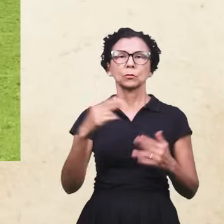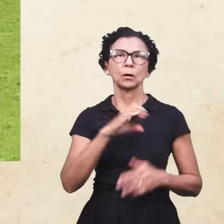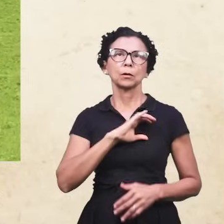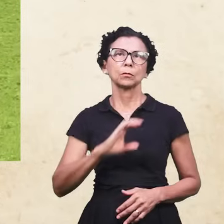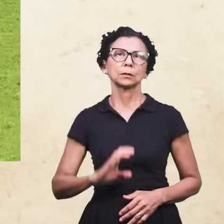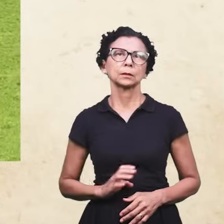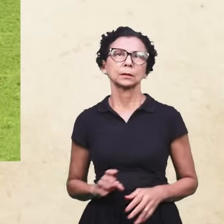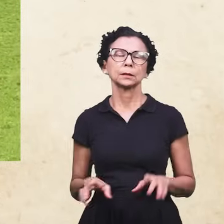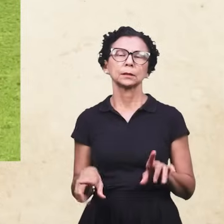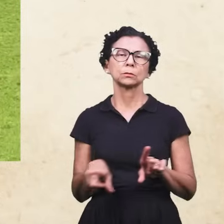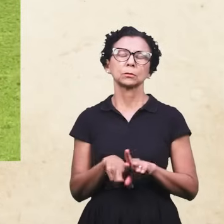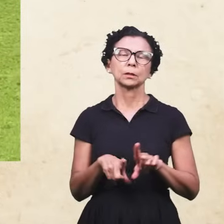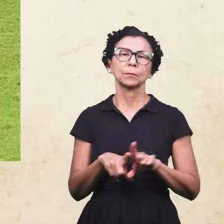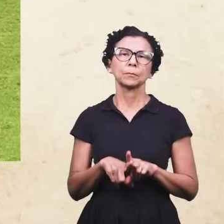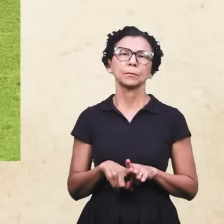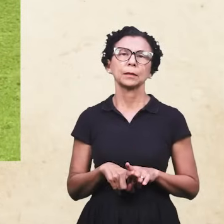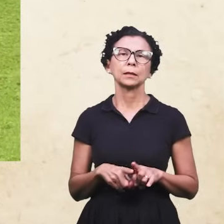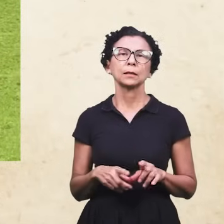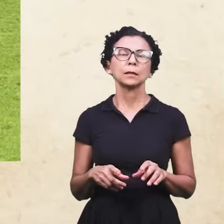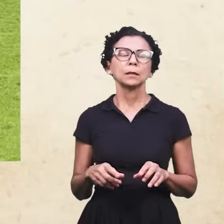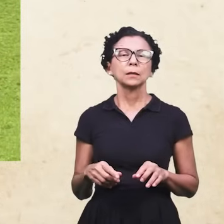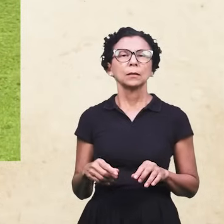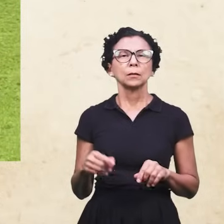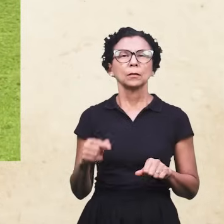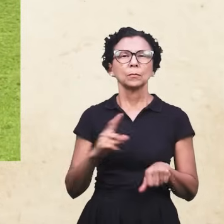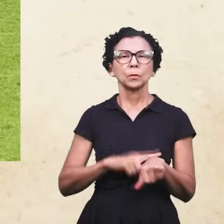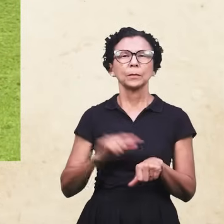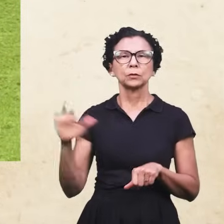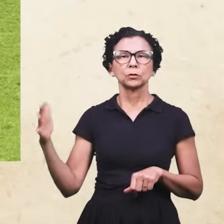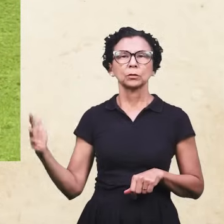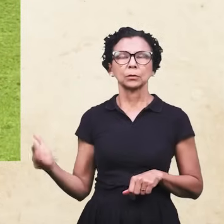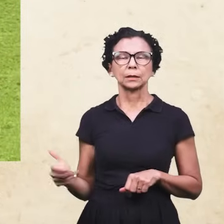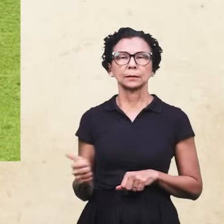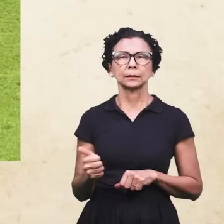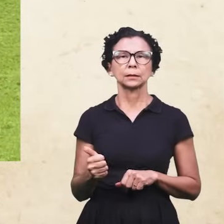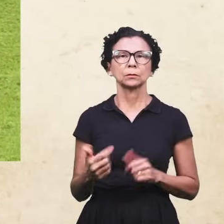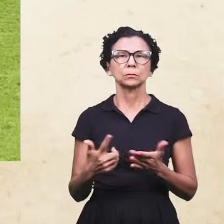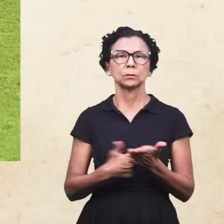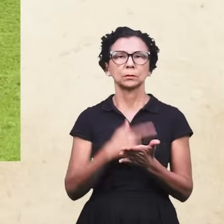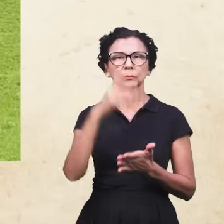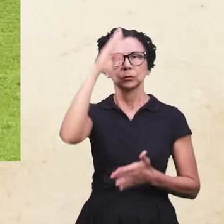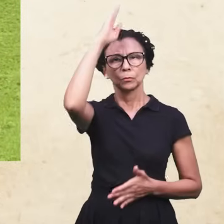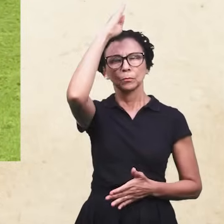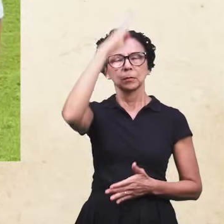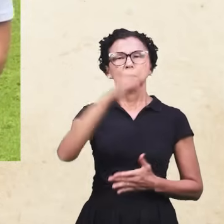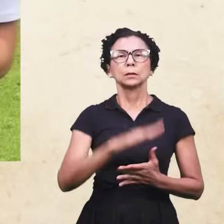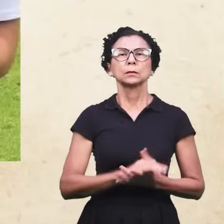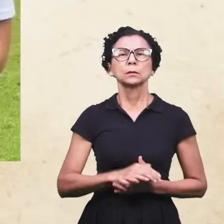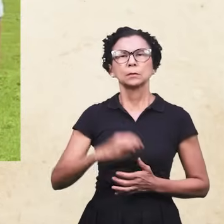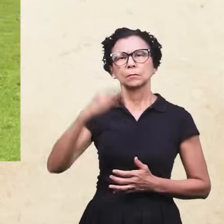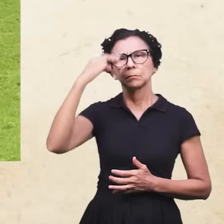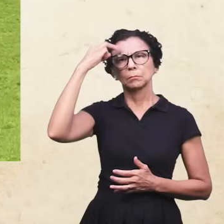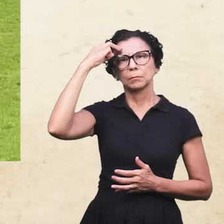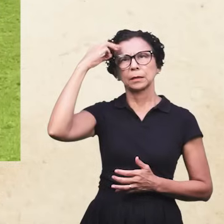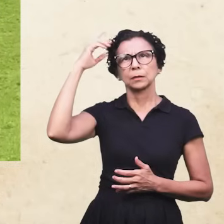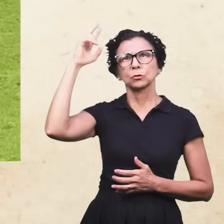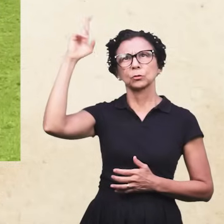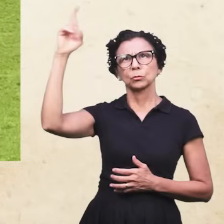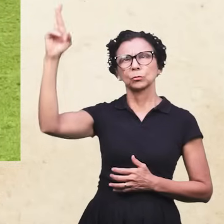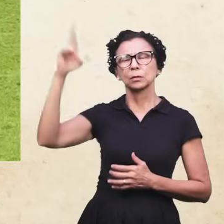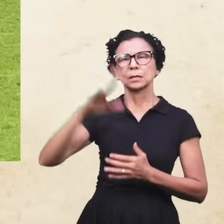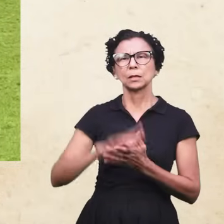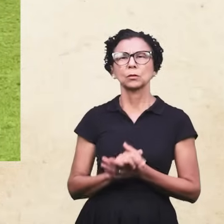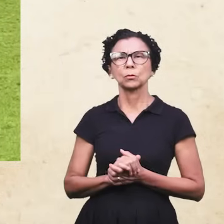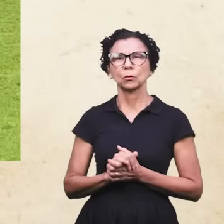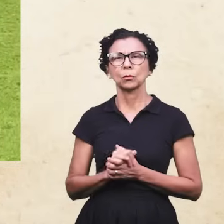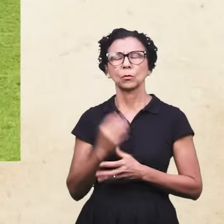cima disso, também fazendo referência ao hino de oração, de adoração em Romanos 11, perguntar sobre essa questão de que a mente do